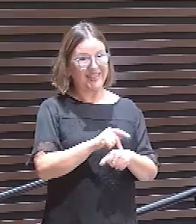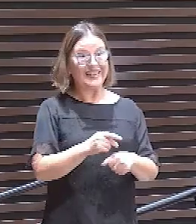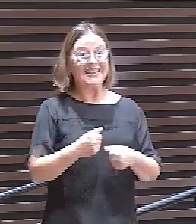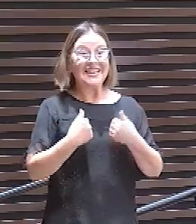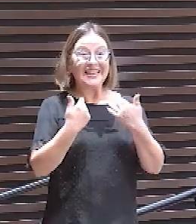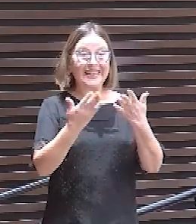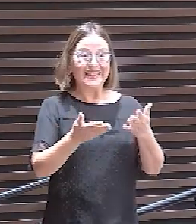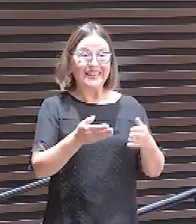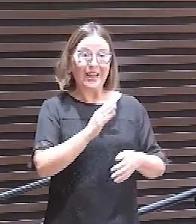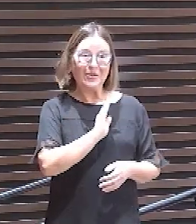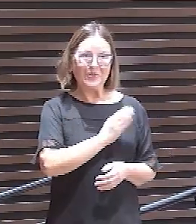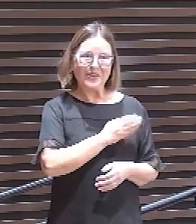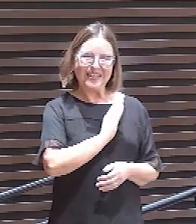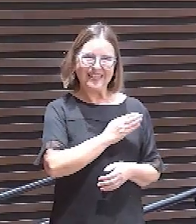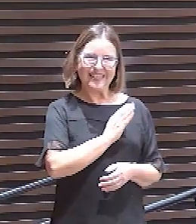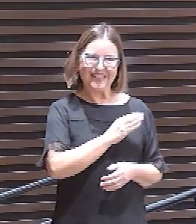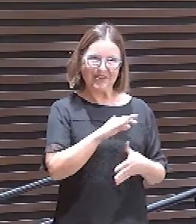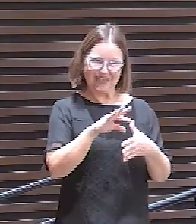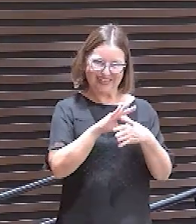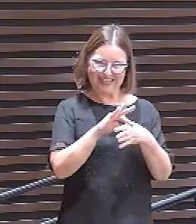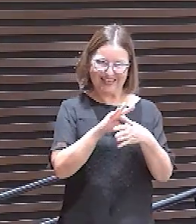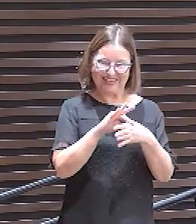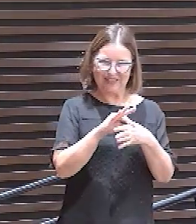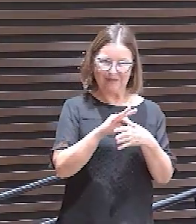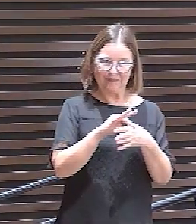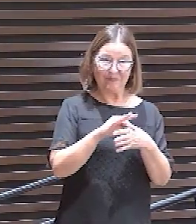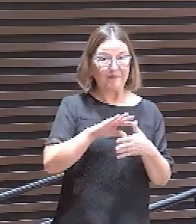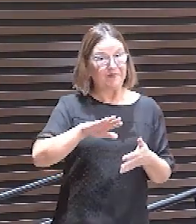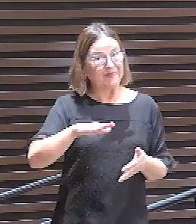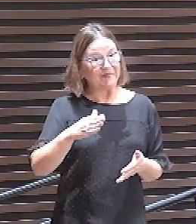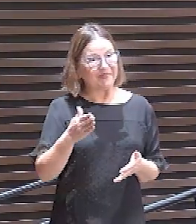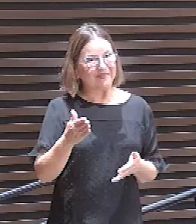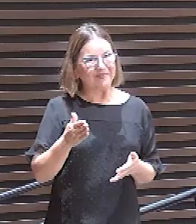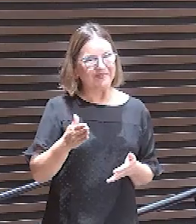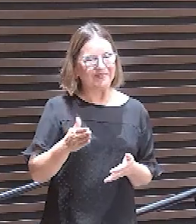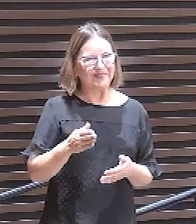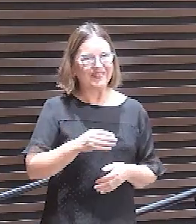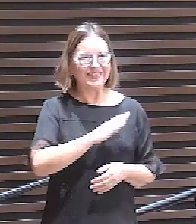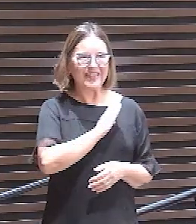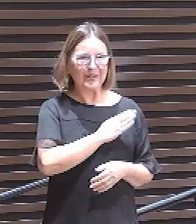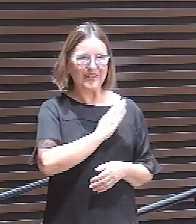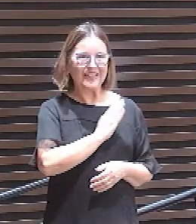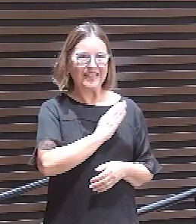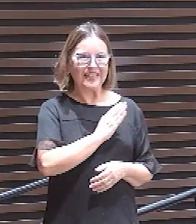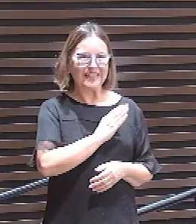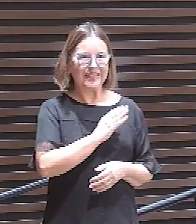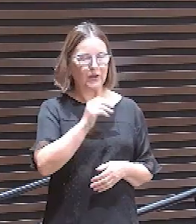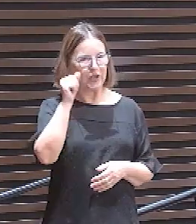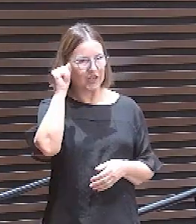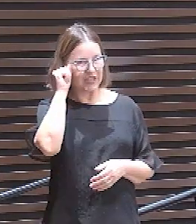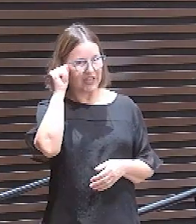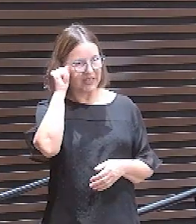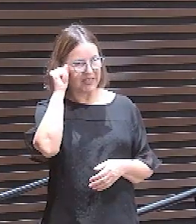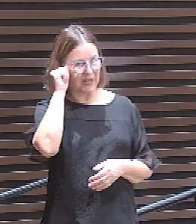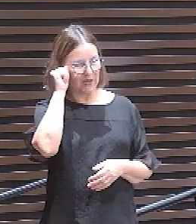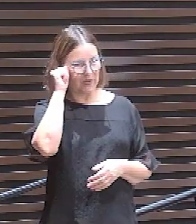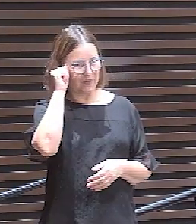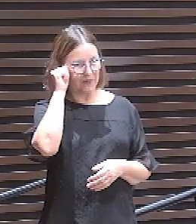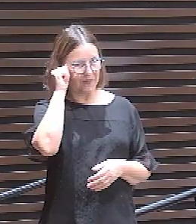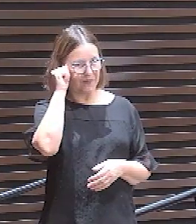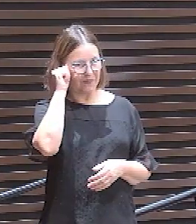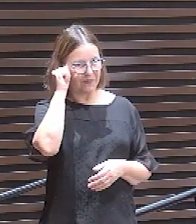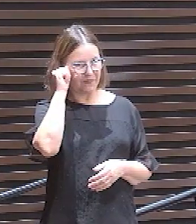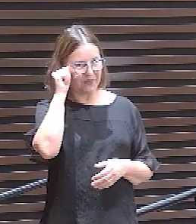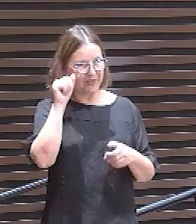dar um coração de carne. Ou o coração de Adão, que era feito do pó